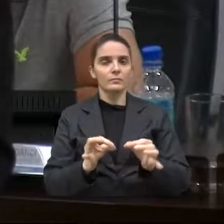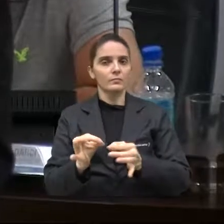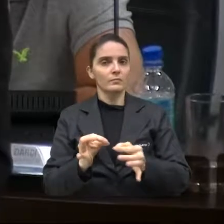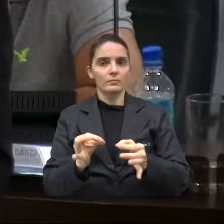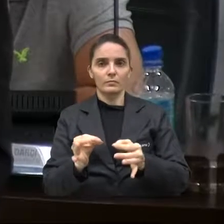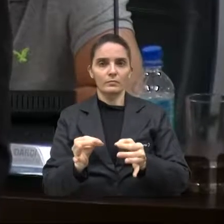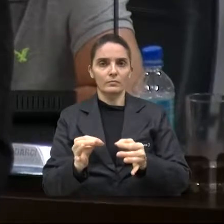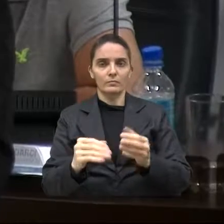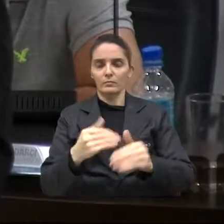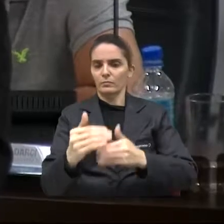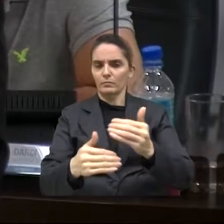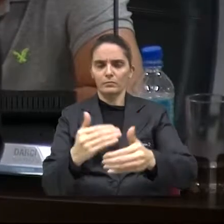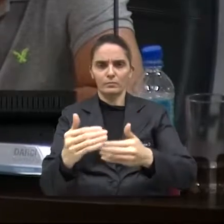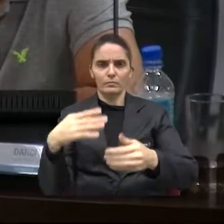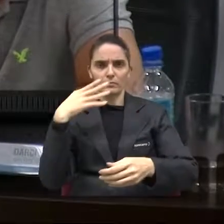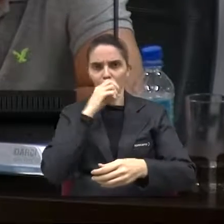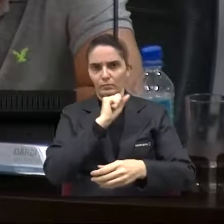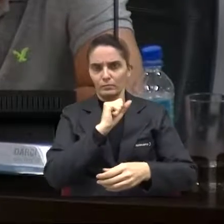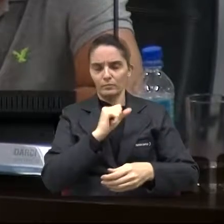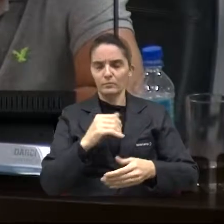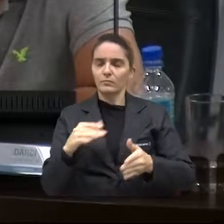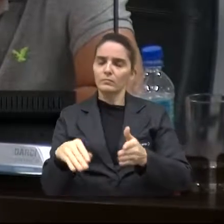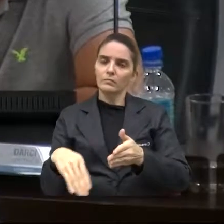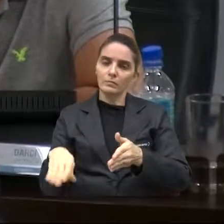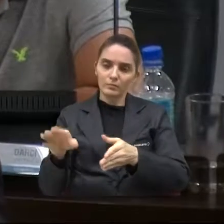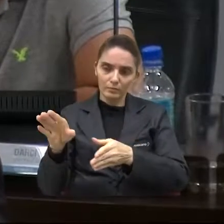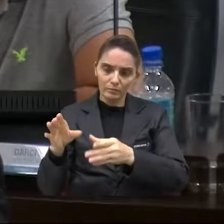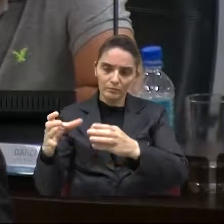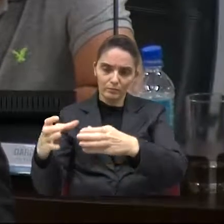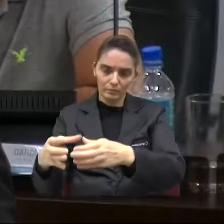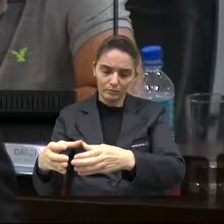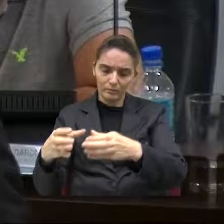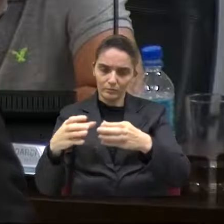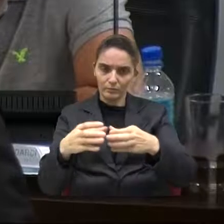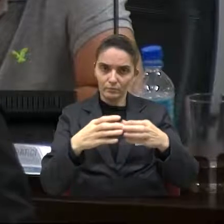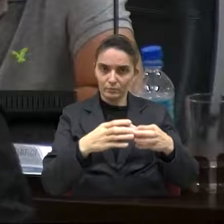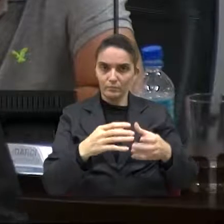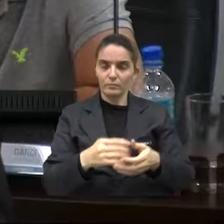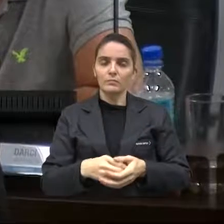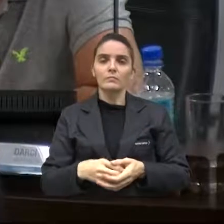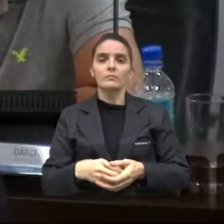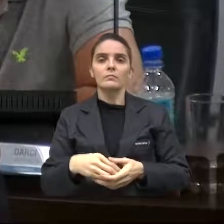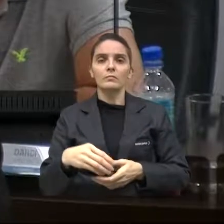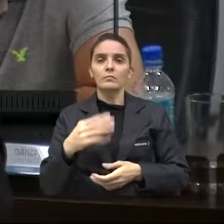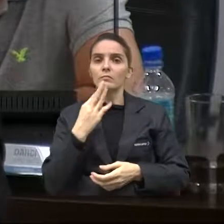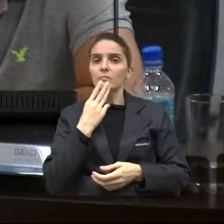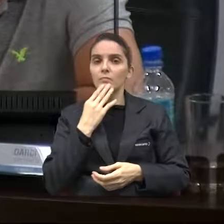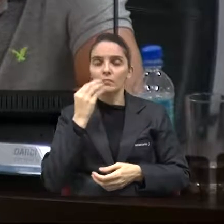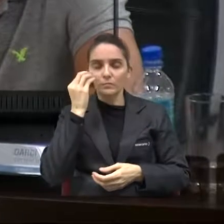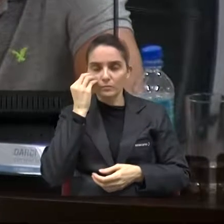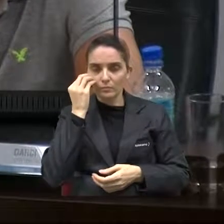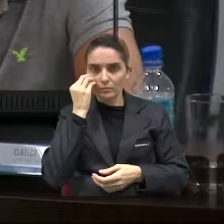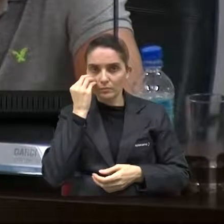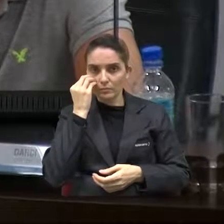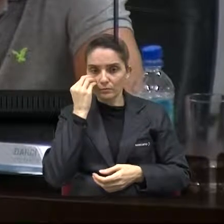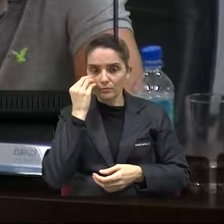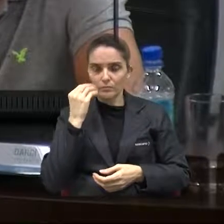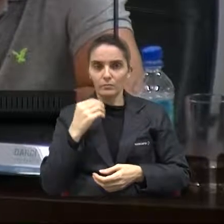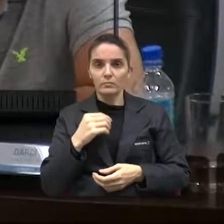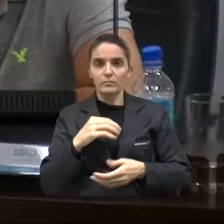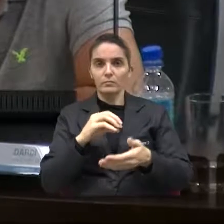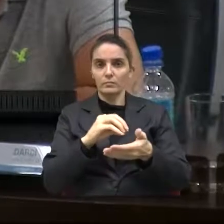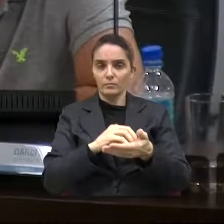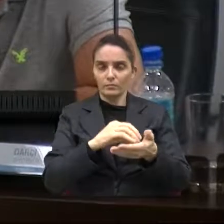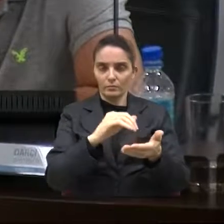de urgência e foi para as comissões. Tive a oportunidade de solicitar um agendamento com